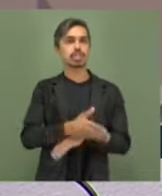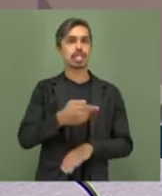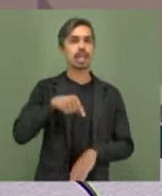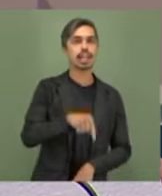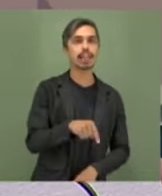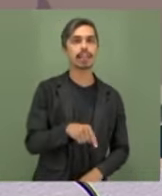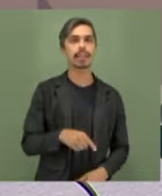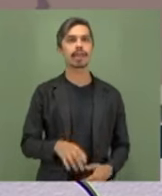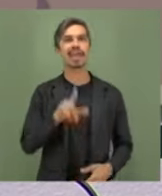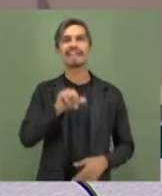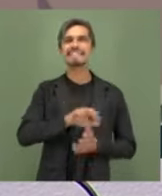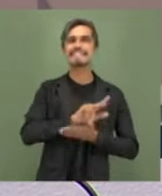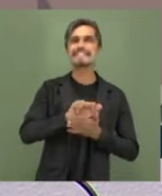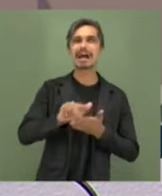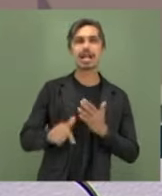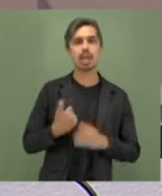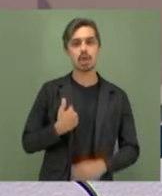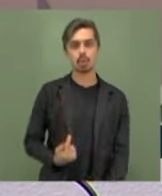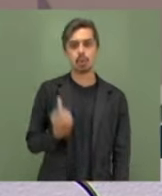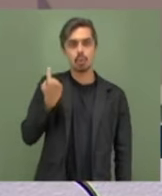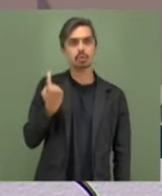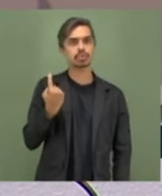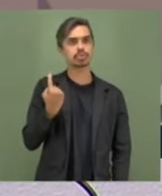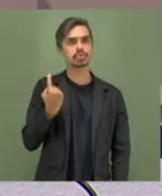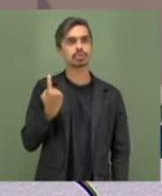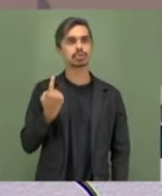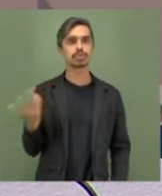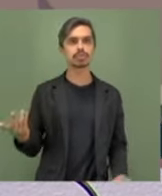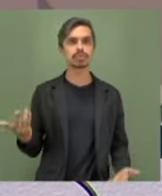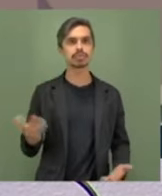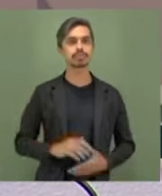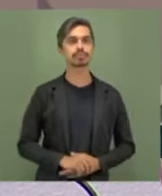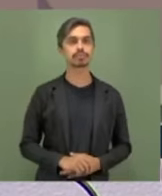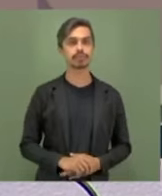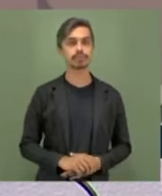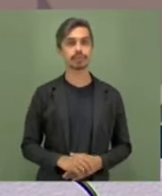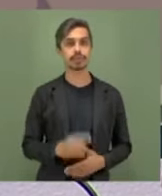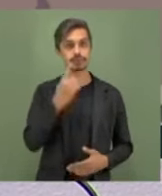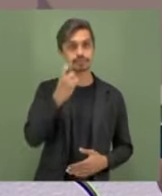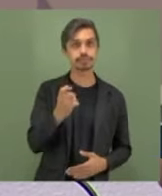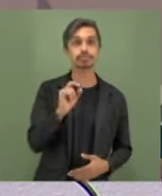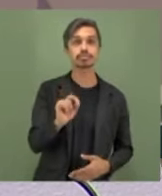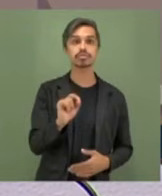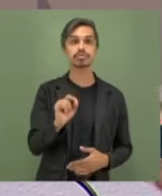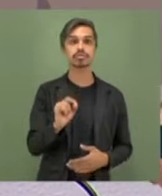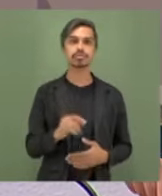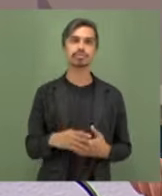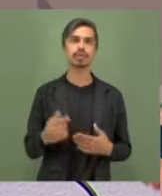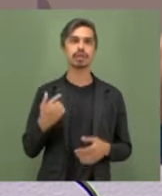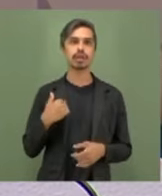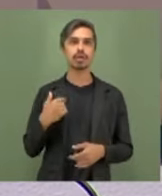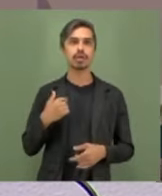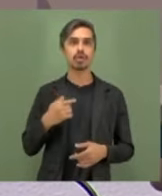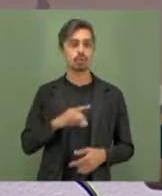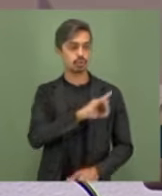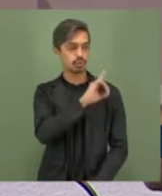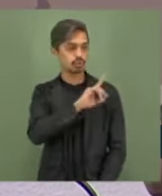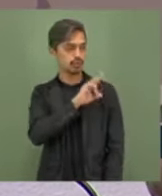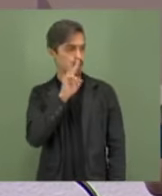éramos centenas e eu fui o único que fui sujeito a isto. E atenção que o delegado aqui, quando aqui esteve o delegado da polícia, e eu